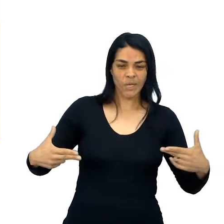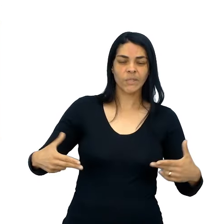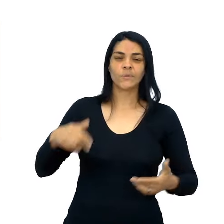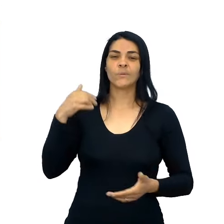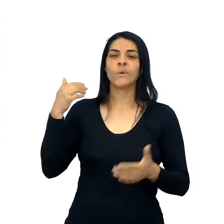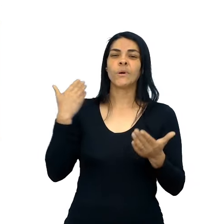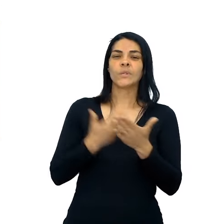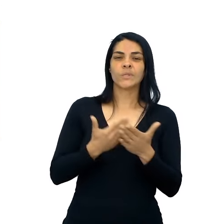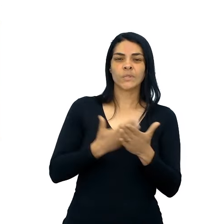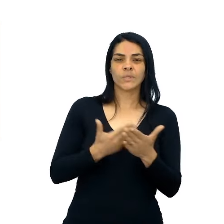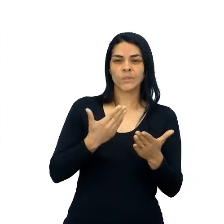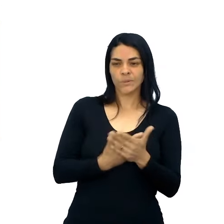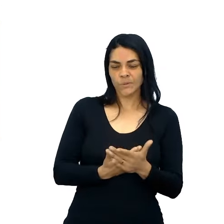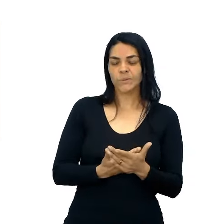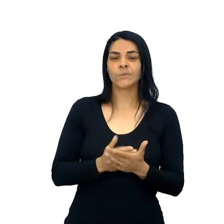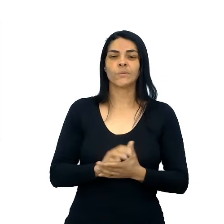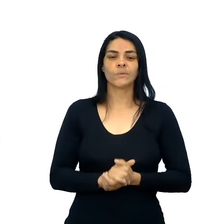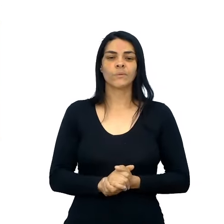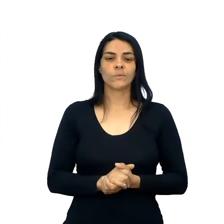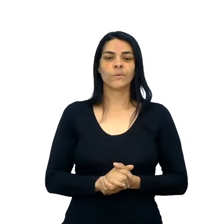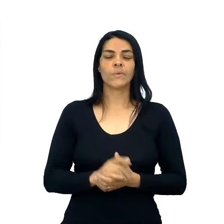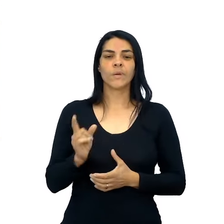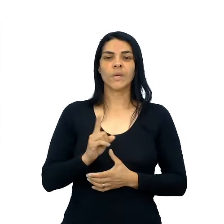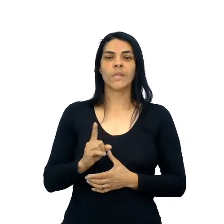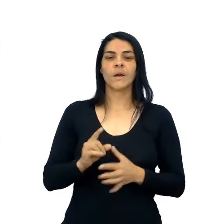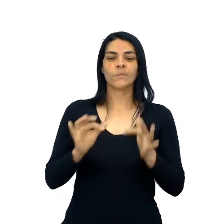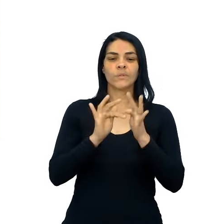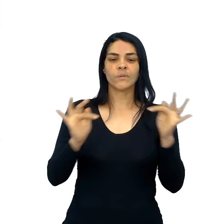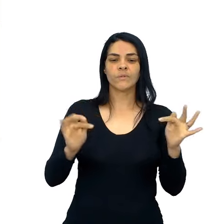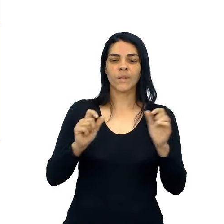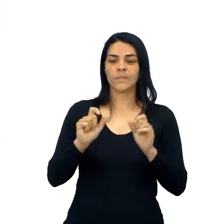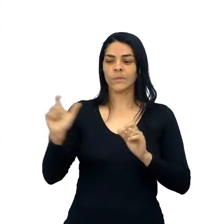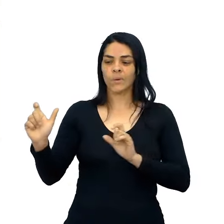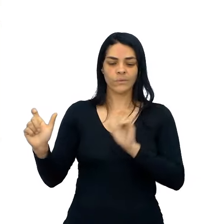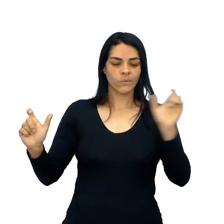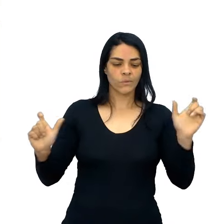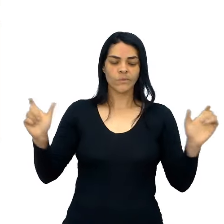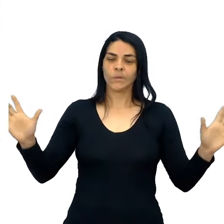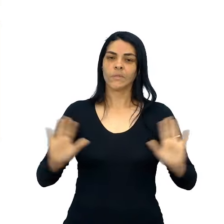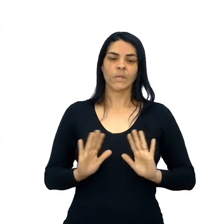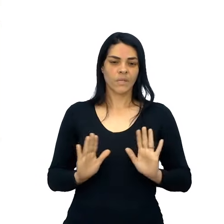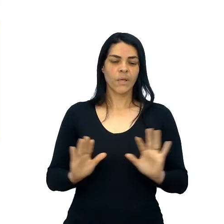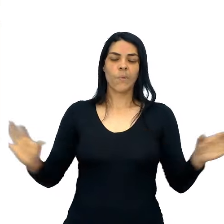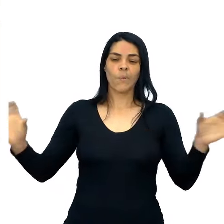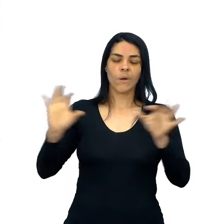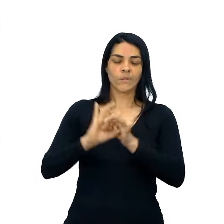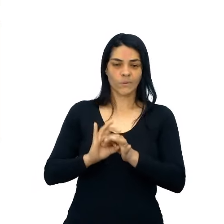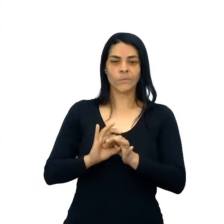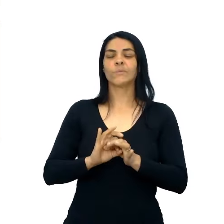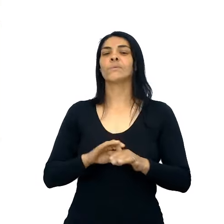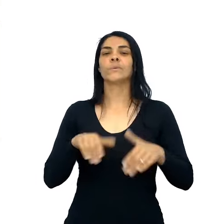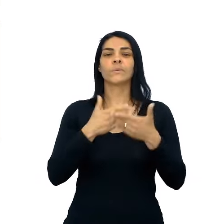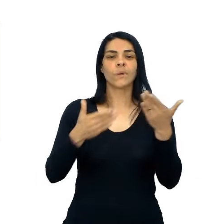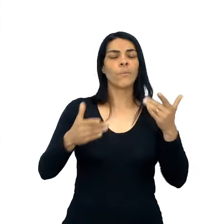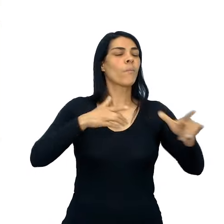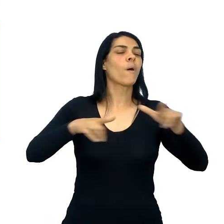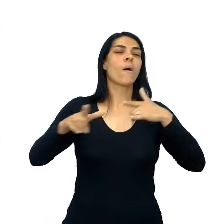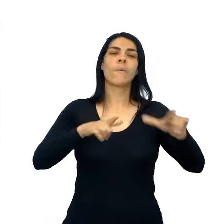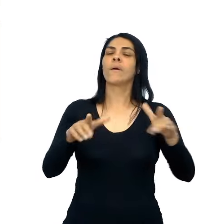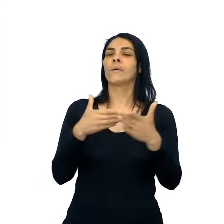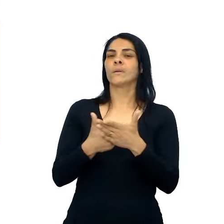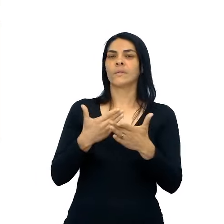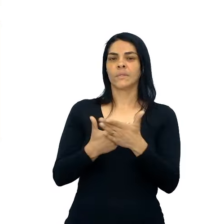frases soltas, isoladas, descontextualizadas. Então, o nosso propósito é trabalhar com o estudante de modo que ele tenha